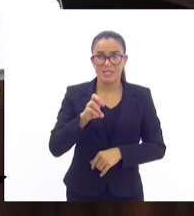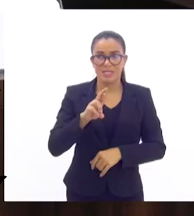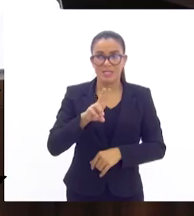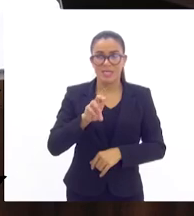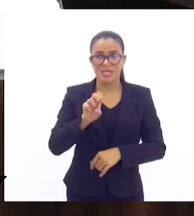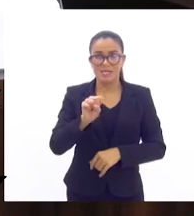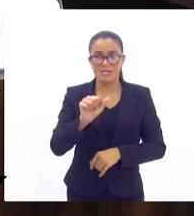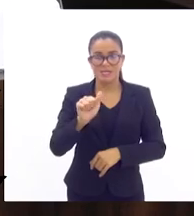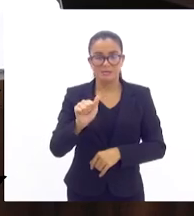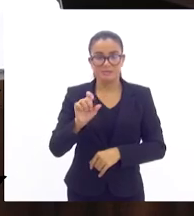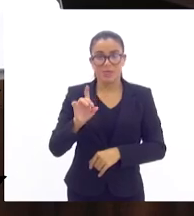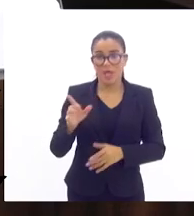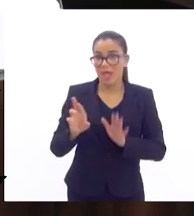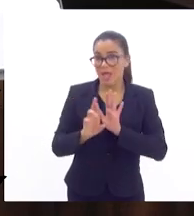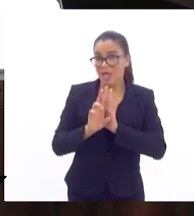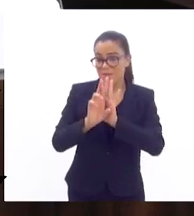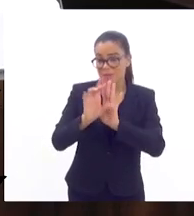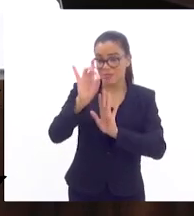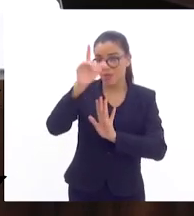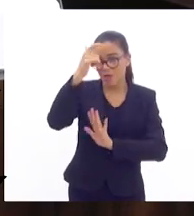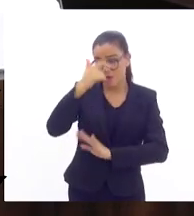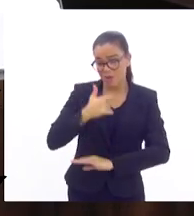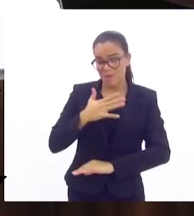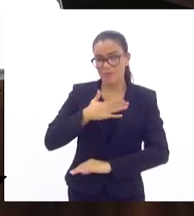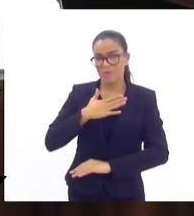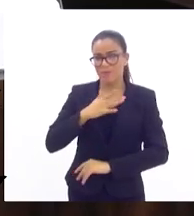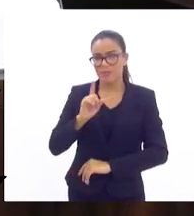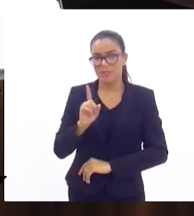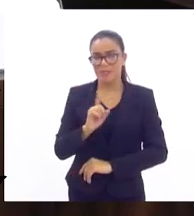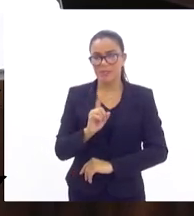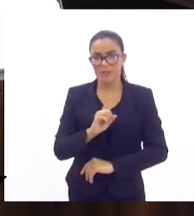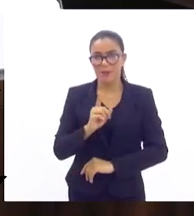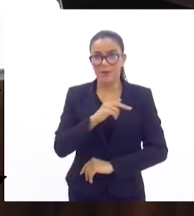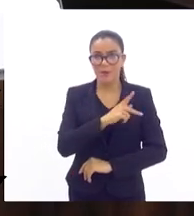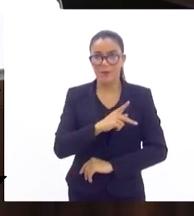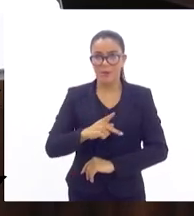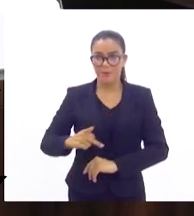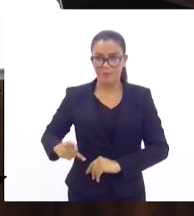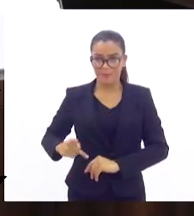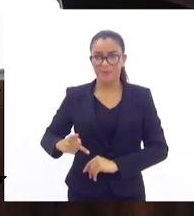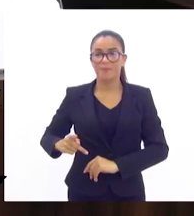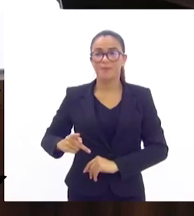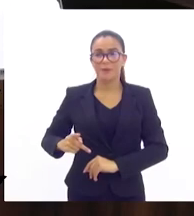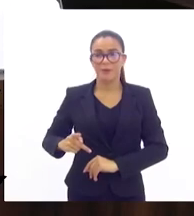representada somente pela minha pessoa, né? O presidente